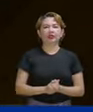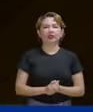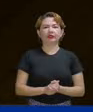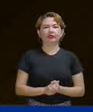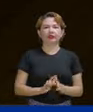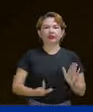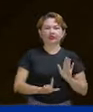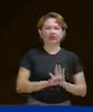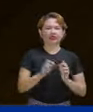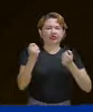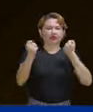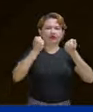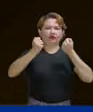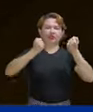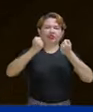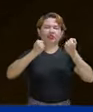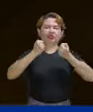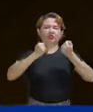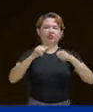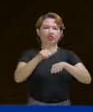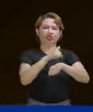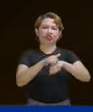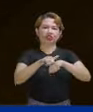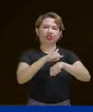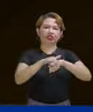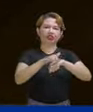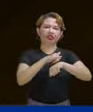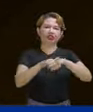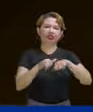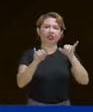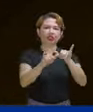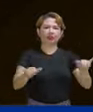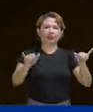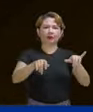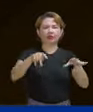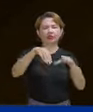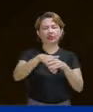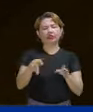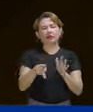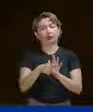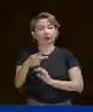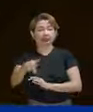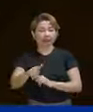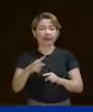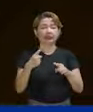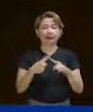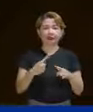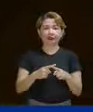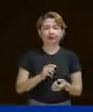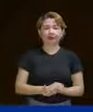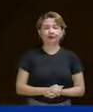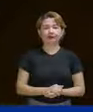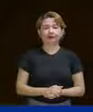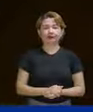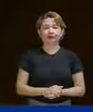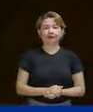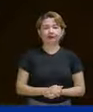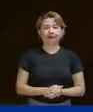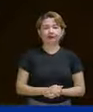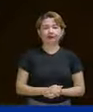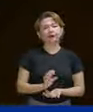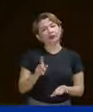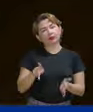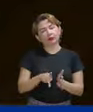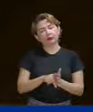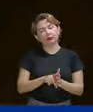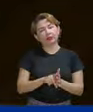legalidade da análise da estratégia de campanha, de sua campanha, uma vez que isso é matéria de